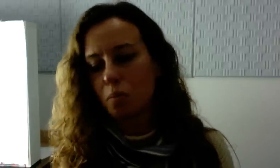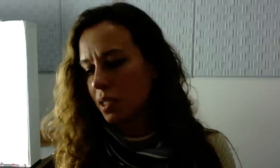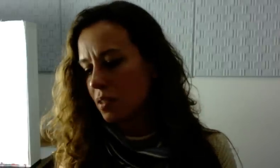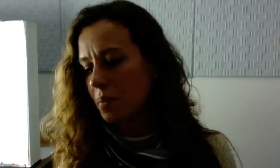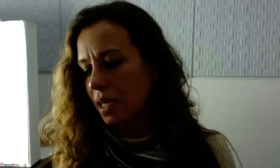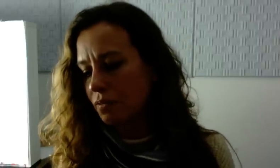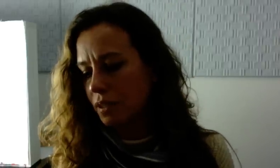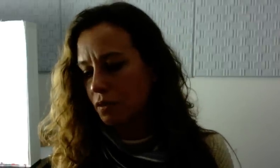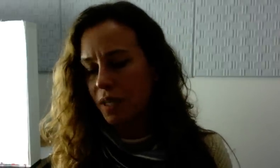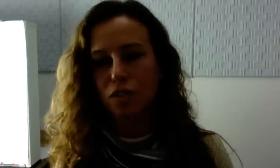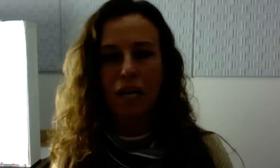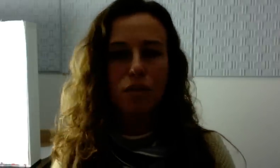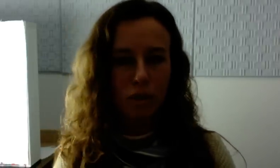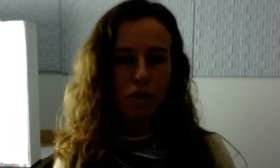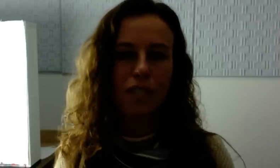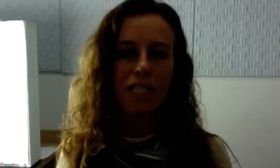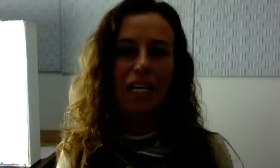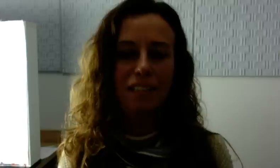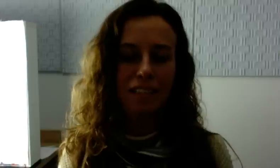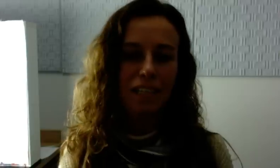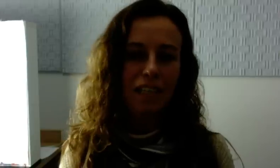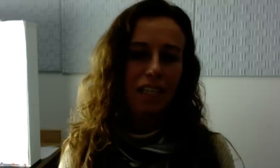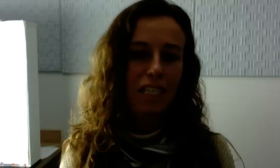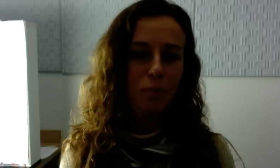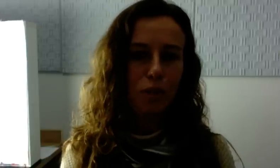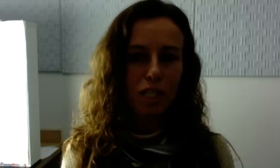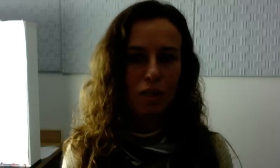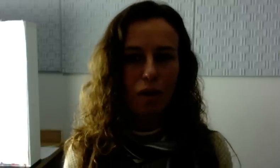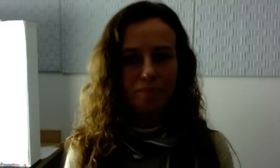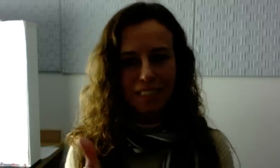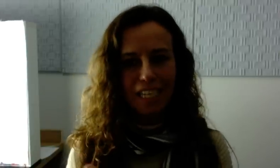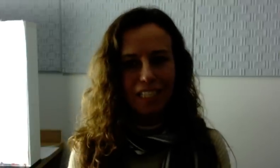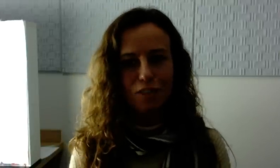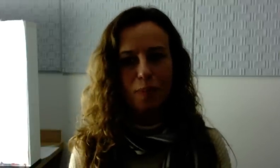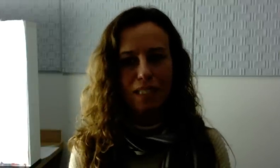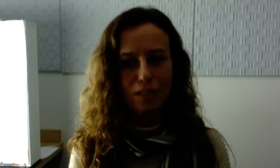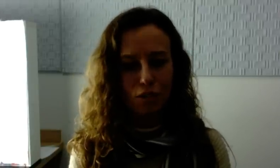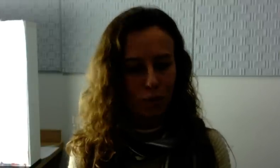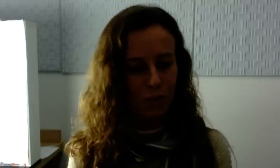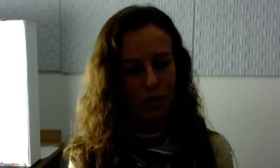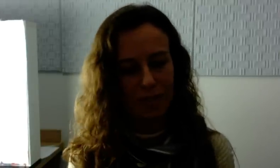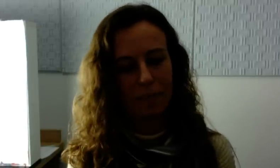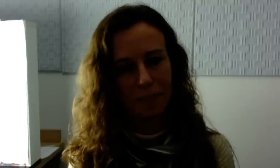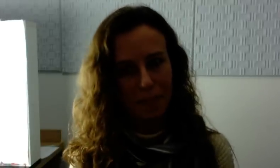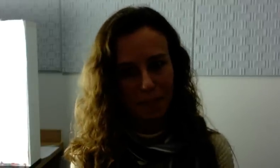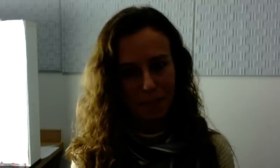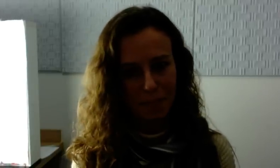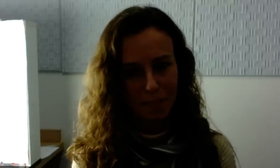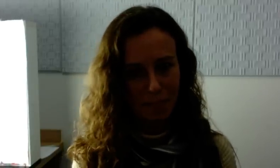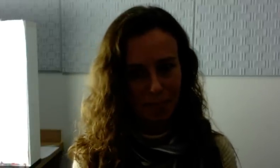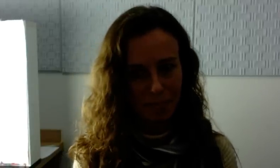sobre direitos humanos também que vai vão falar de várias outras diversidades e por hoje era só agradeço a presença de